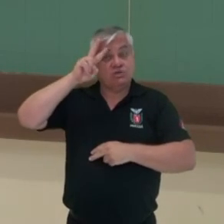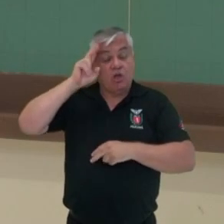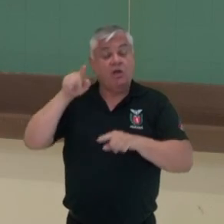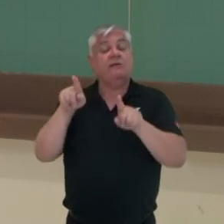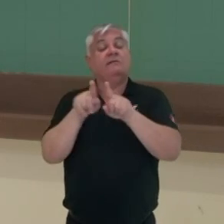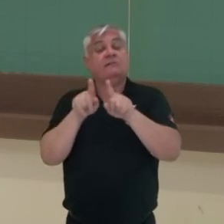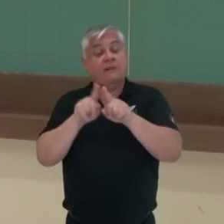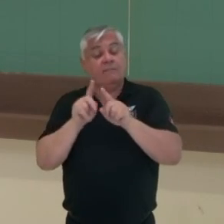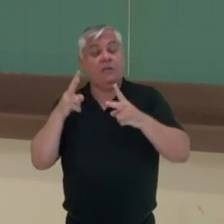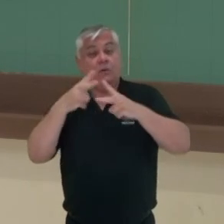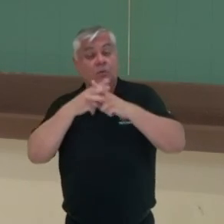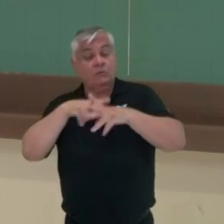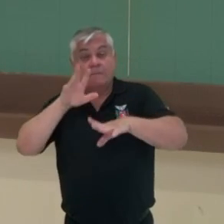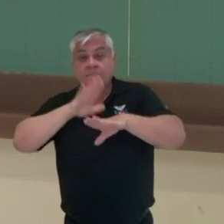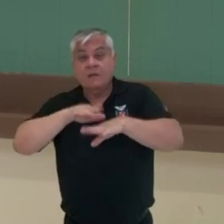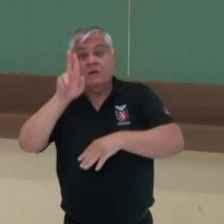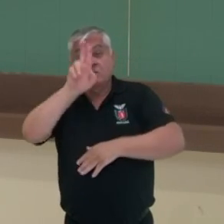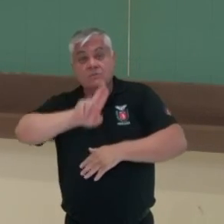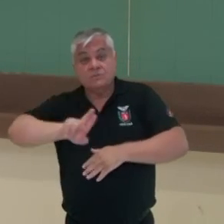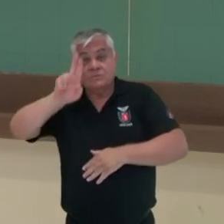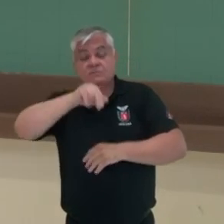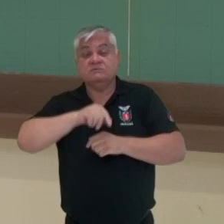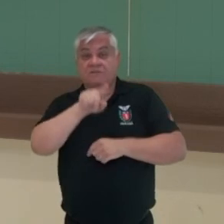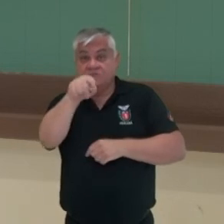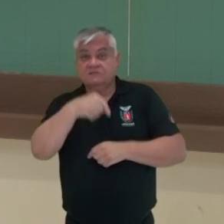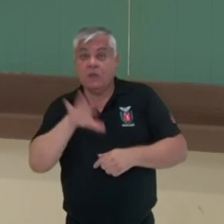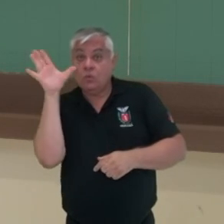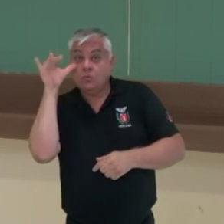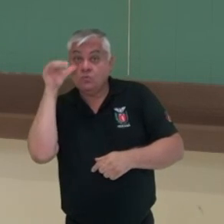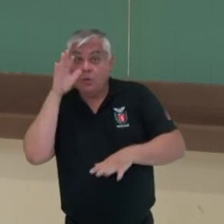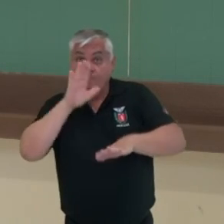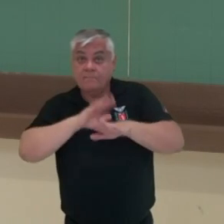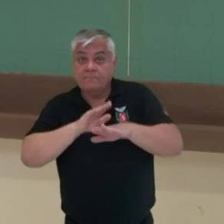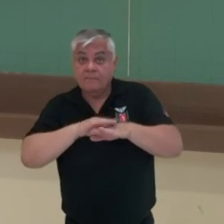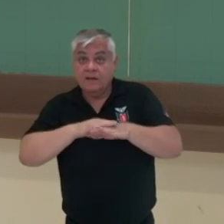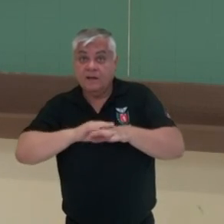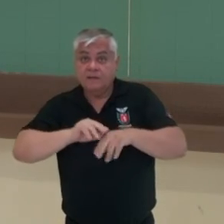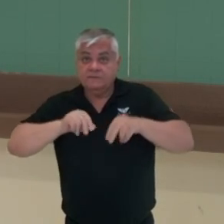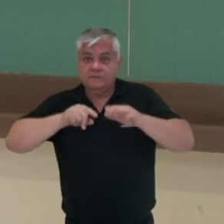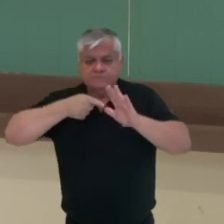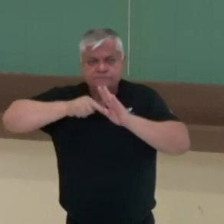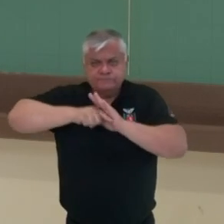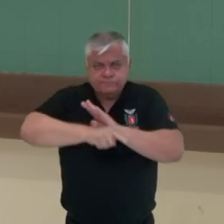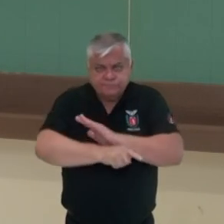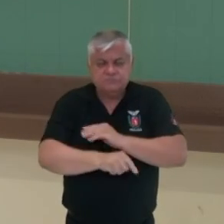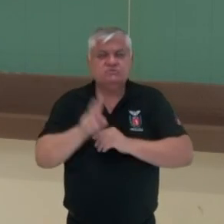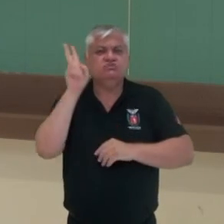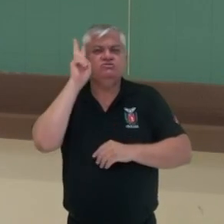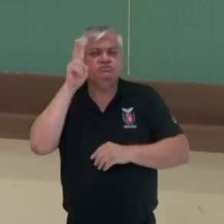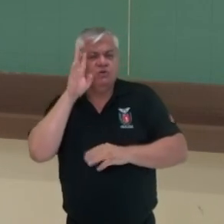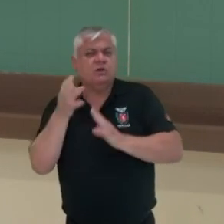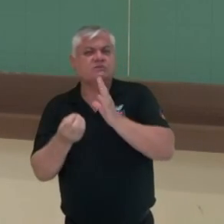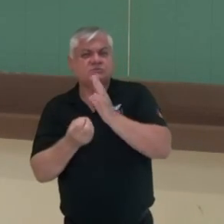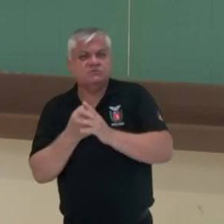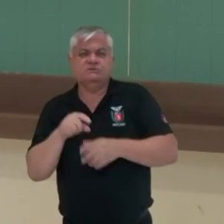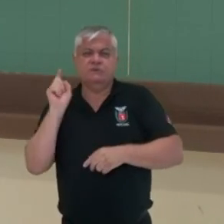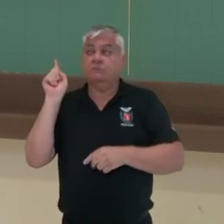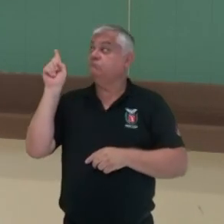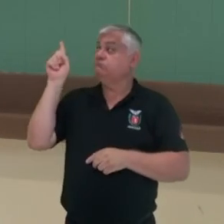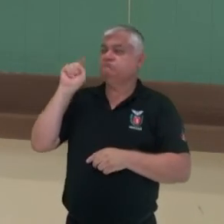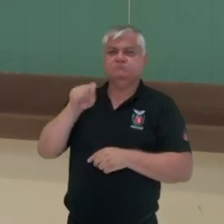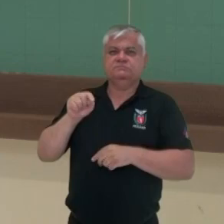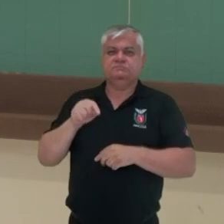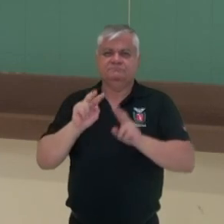praticadas também. Se quiserem saber um pouquinho mais sobre as lutas e artes marciais, a história e suas origens, é só clicar nesse